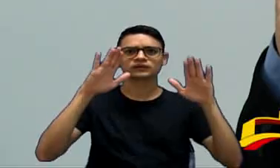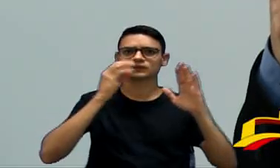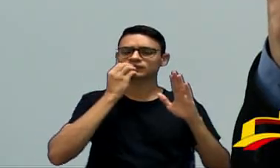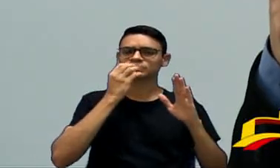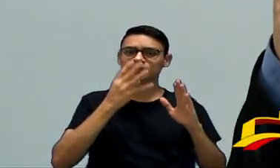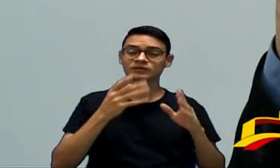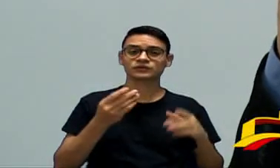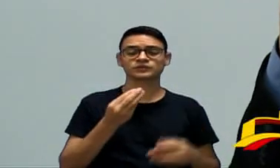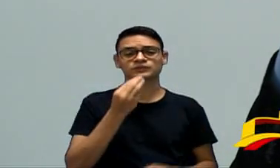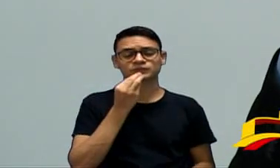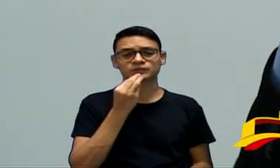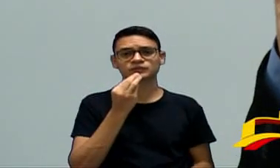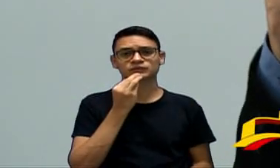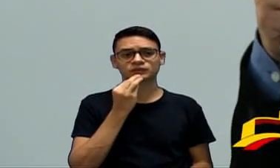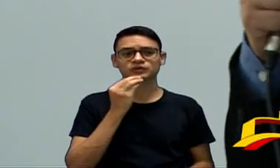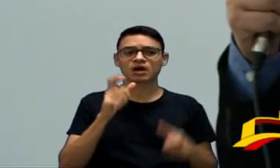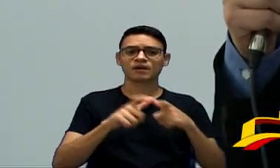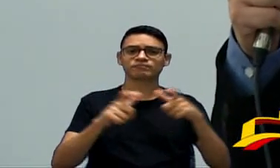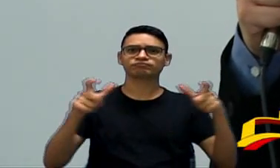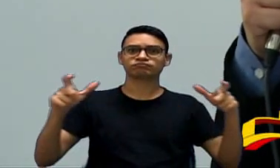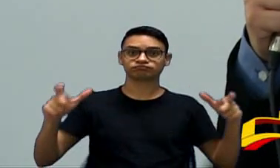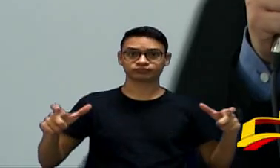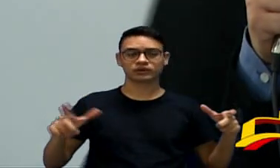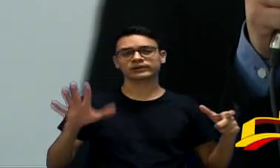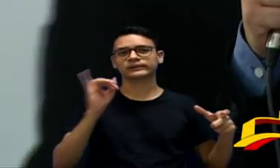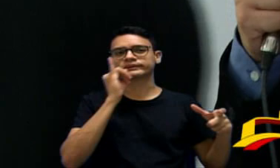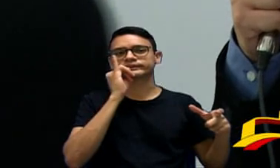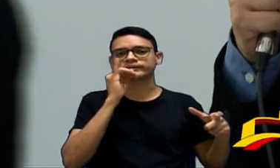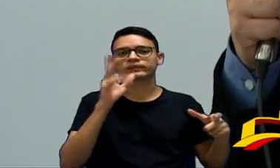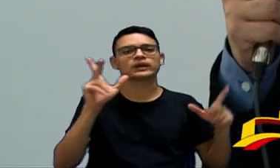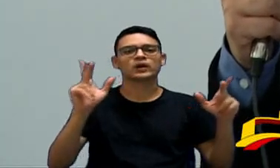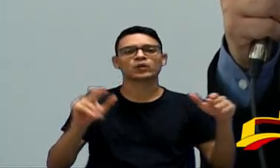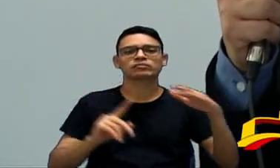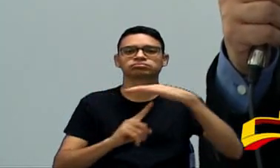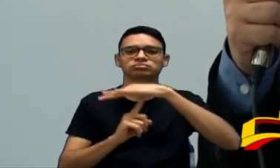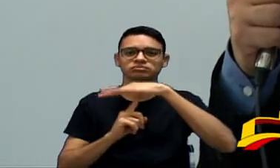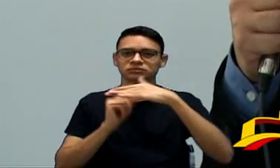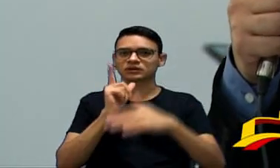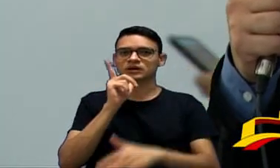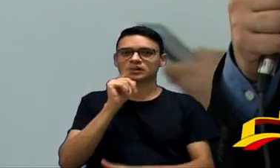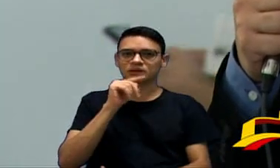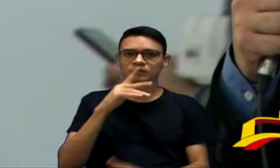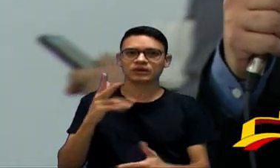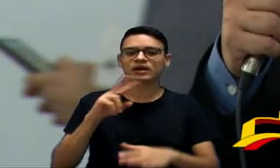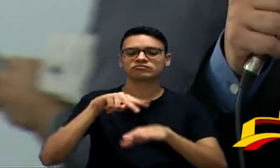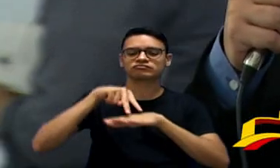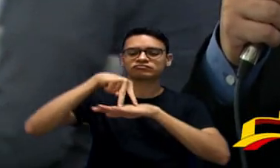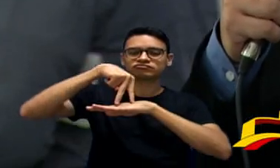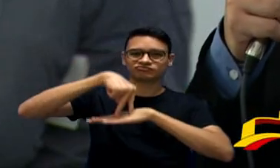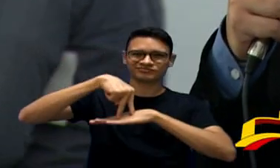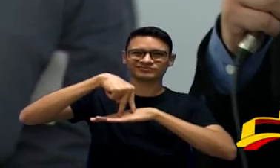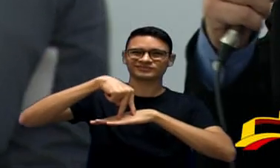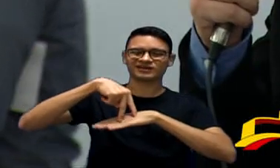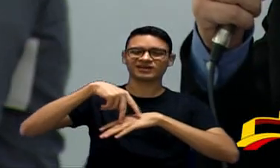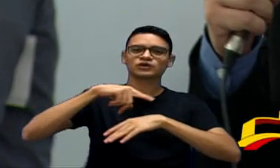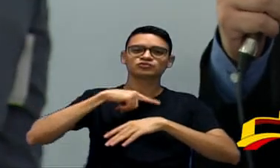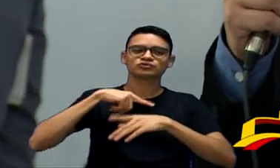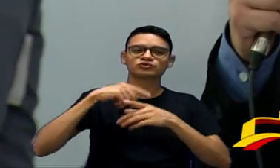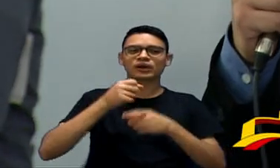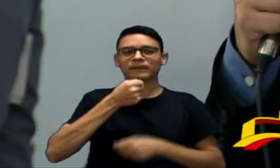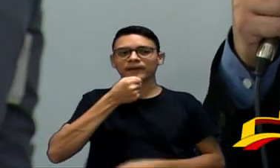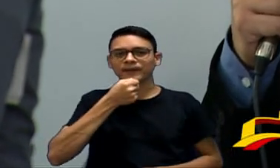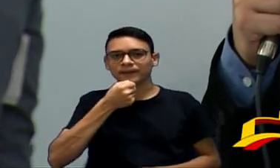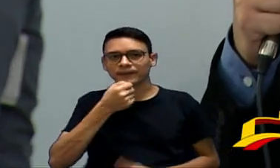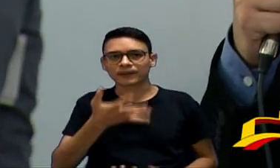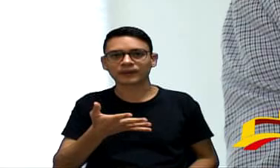um espaço, tivesse tipo um modelo Parque das Águas, uma parte coberta para fazer como uma espécie de palco e um espaço tudo amplo. Tudo isso